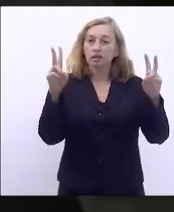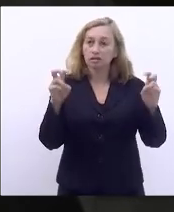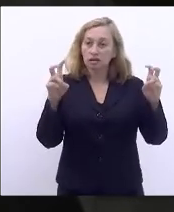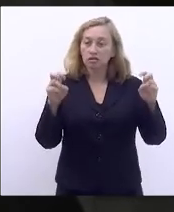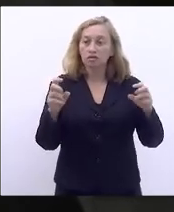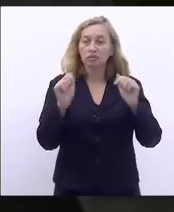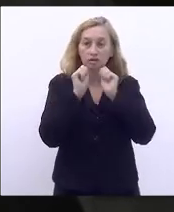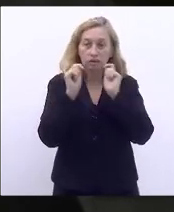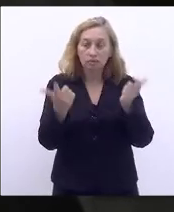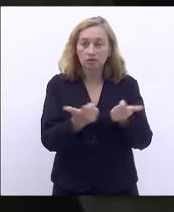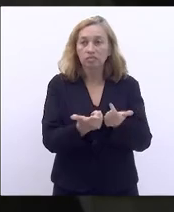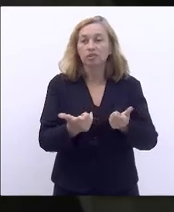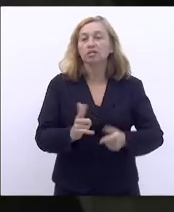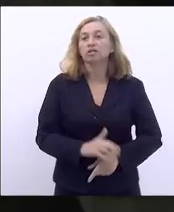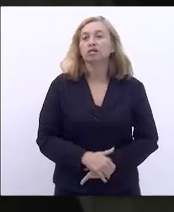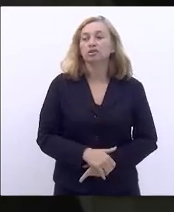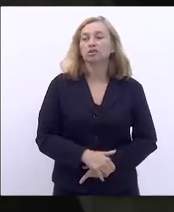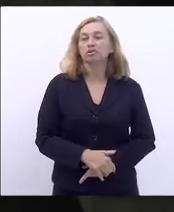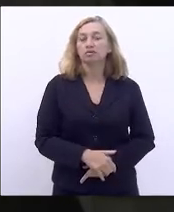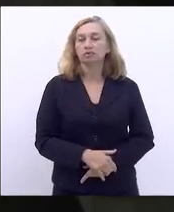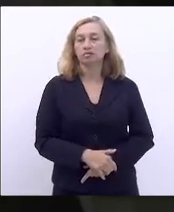Assembleia Legislativa,